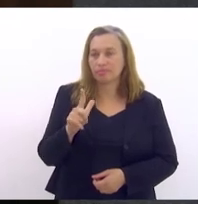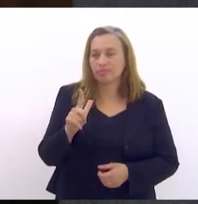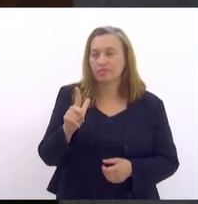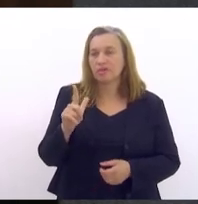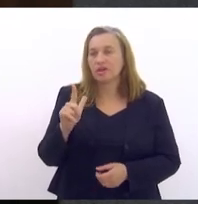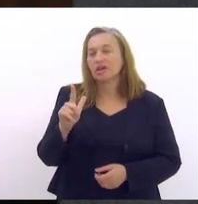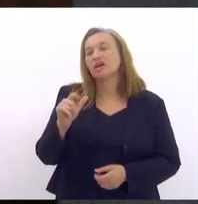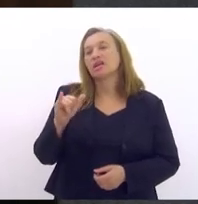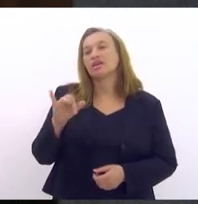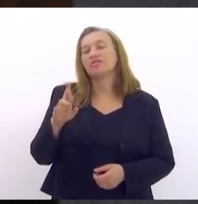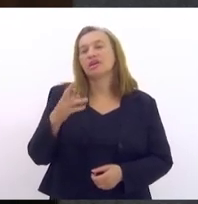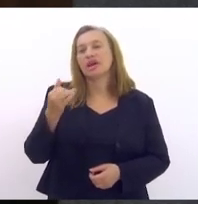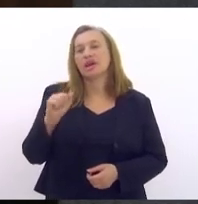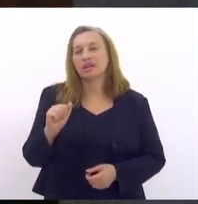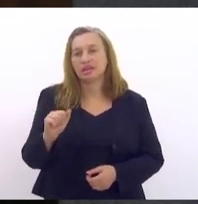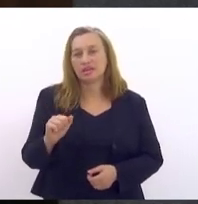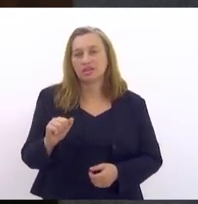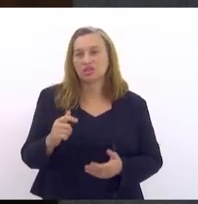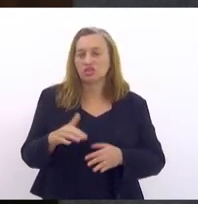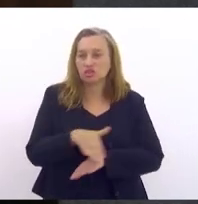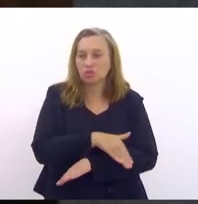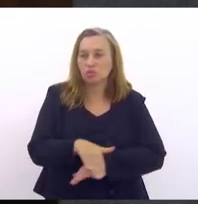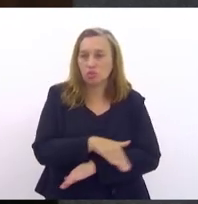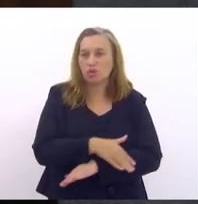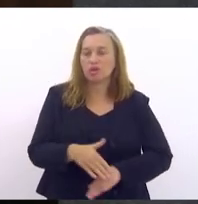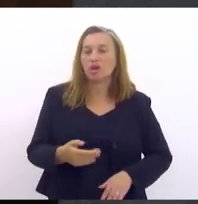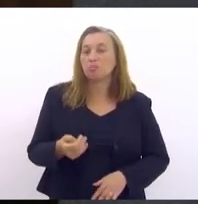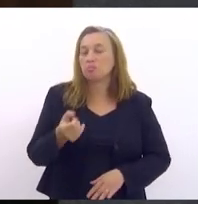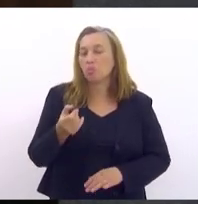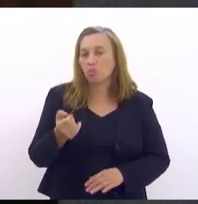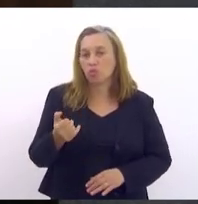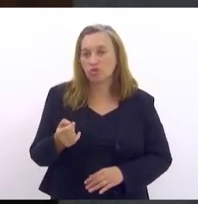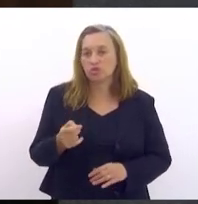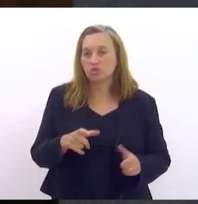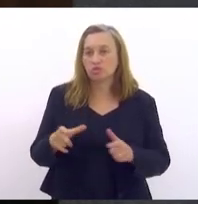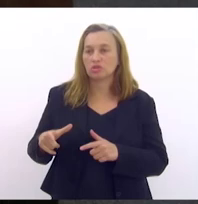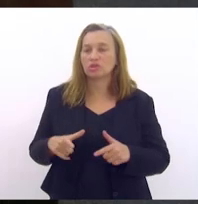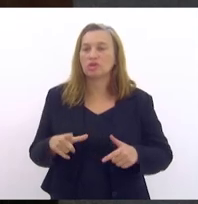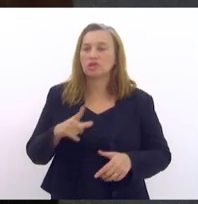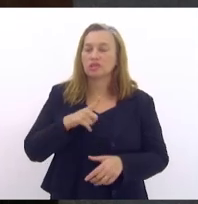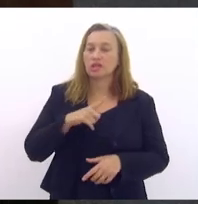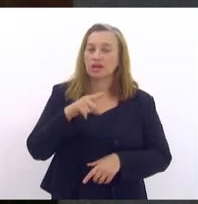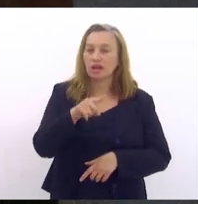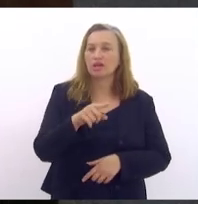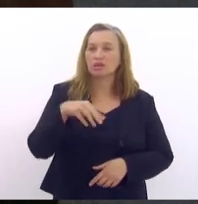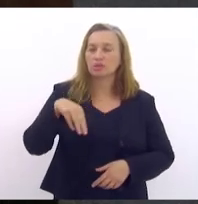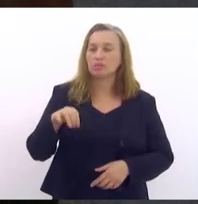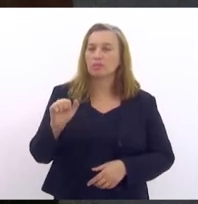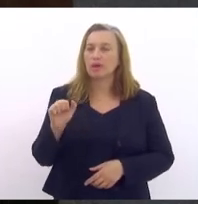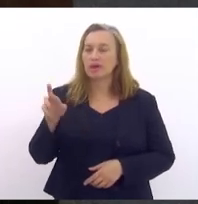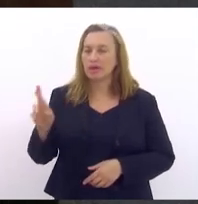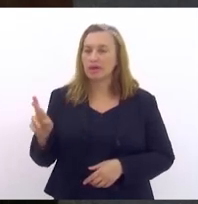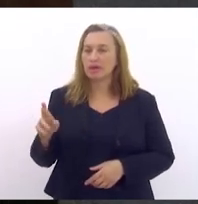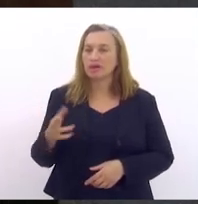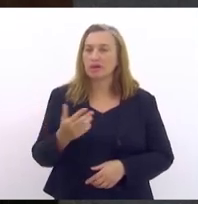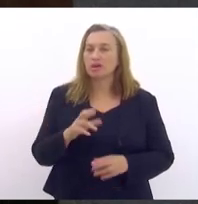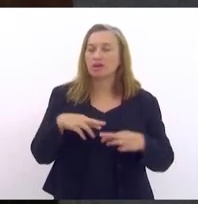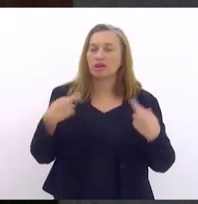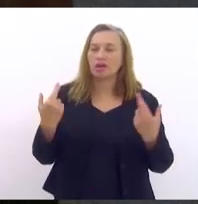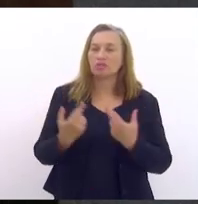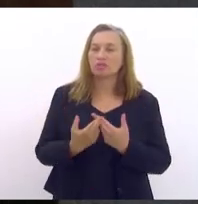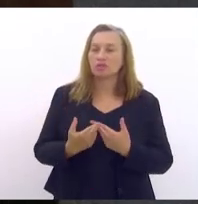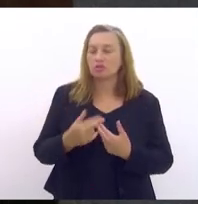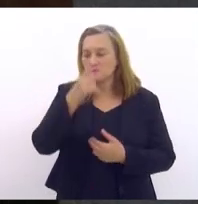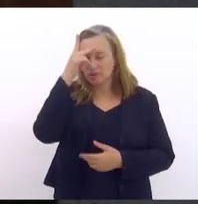visto. E a Belle Époque é uma livraria que está lá no coração do Meier e ainda não só reúne